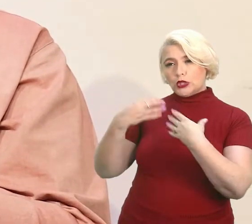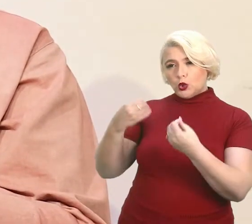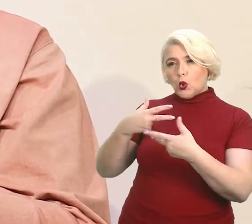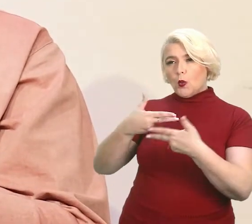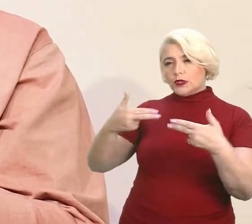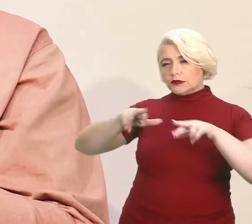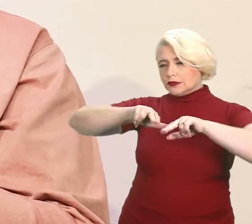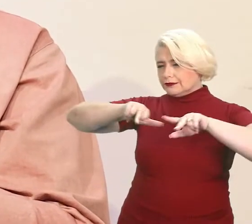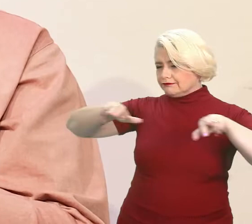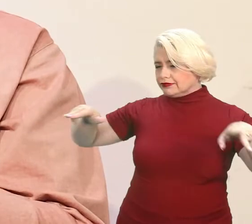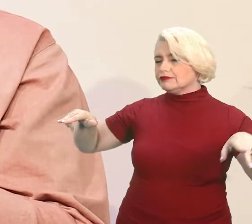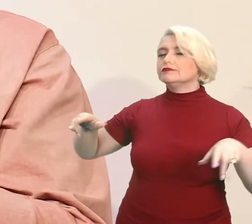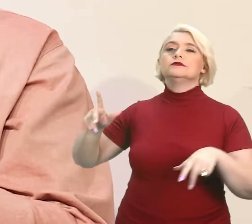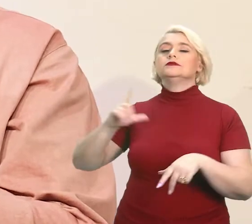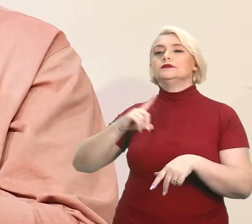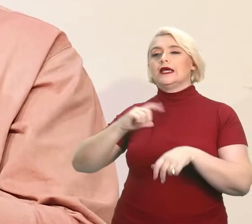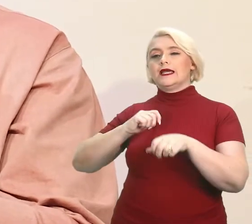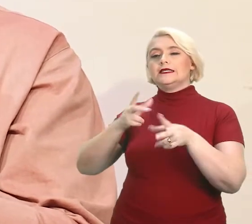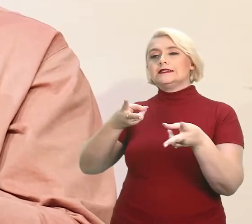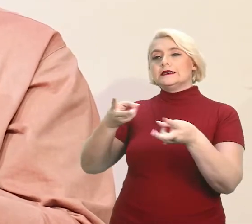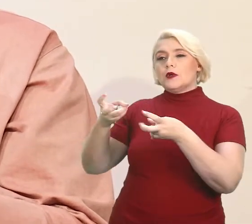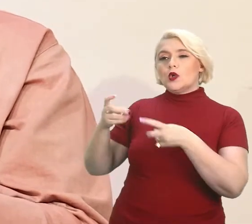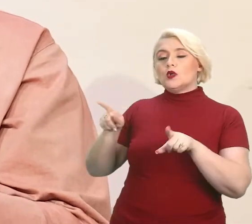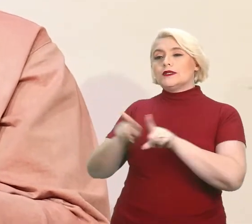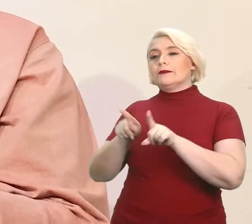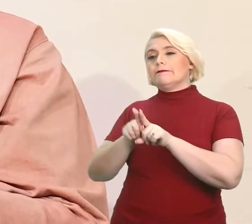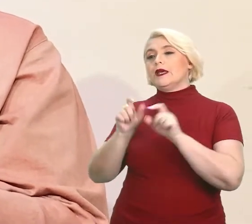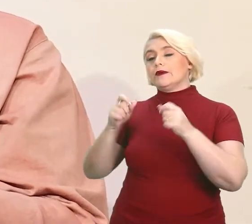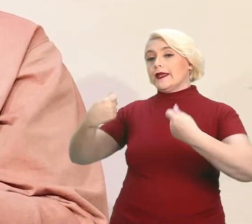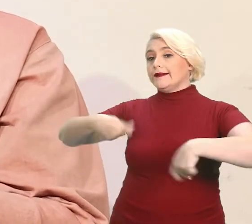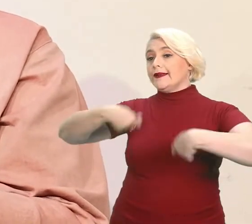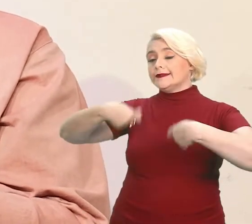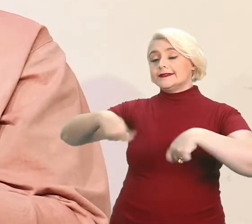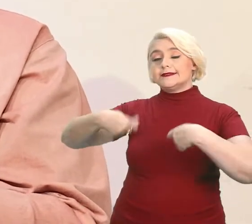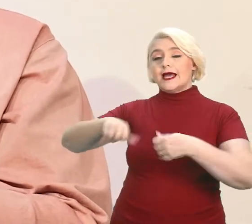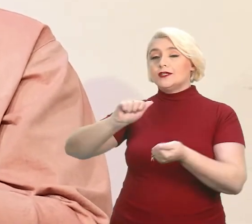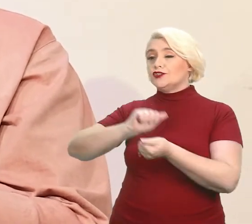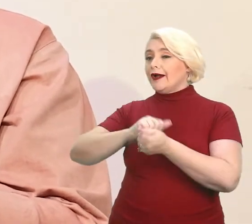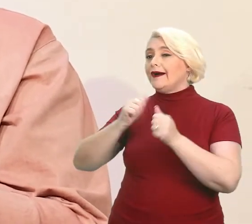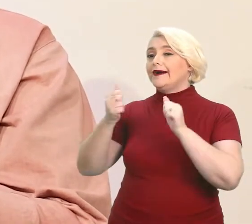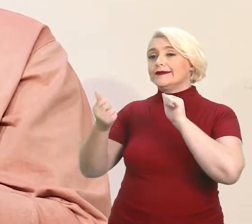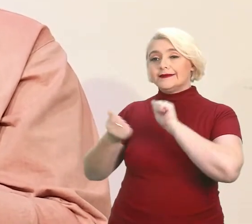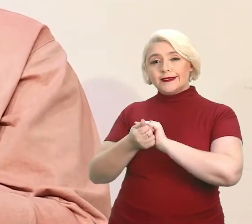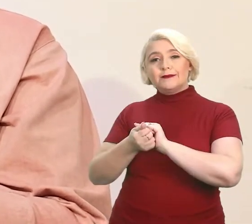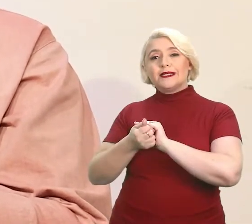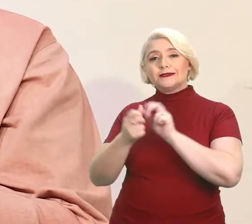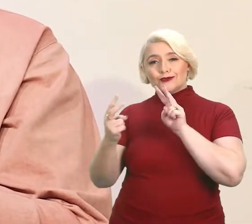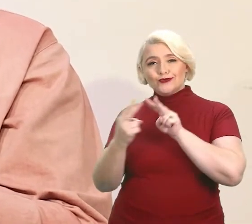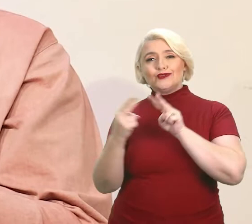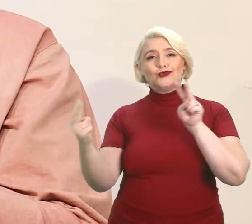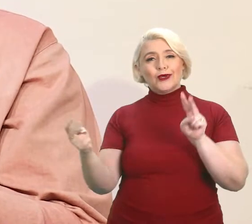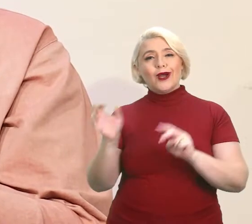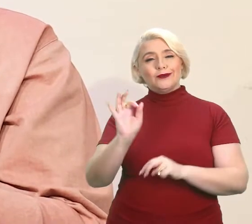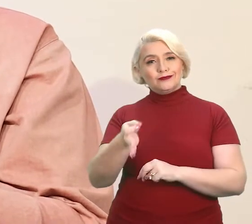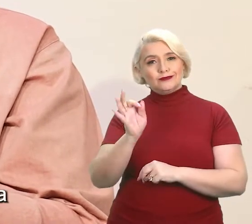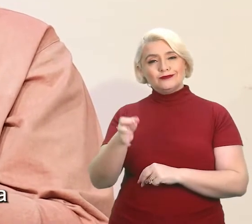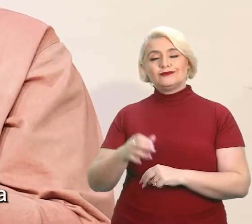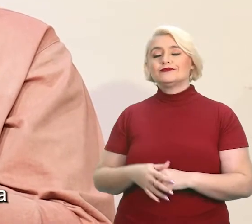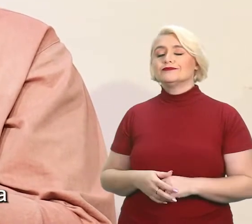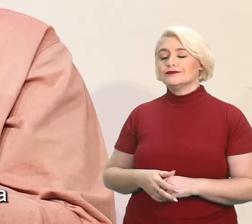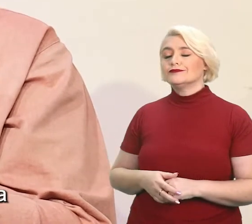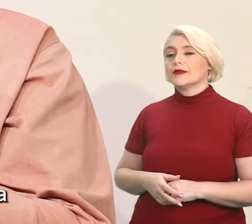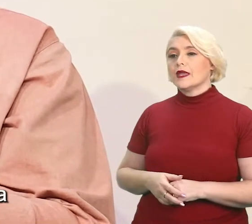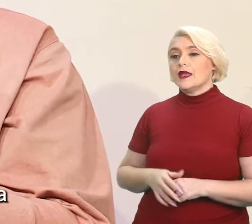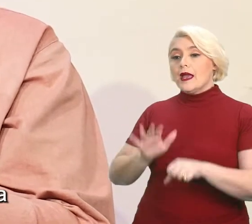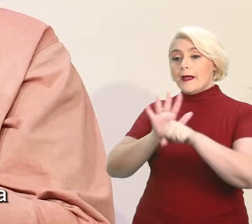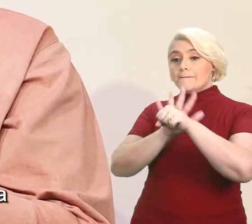e a pandemia explorou muito, até pela própria necessidade, o virtual, né? Exato. E